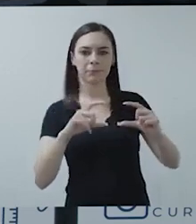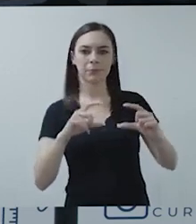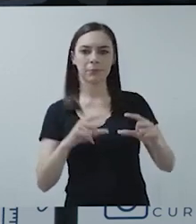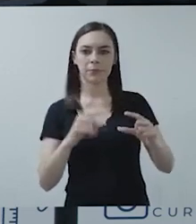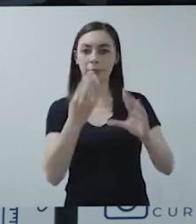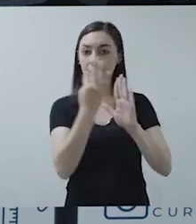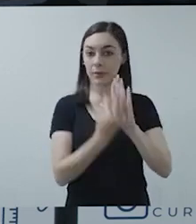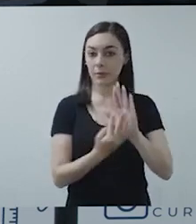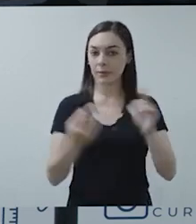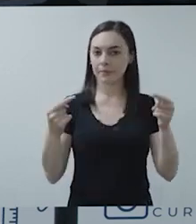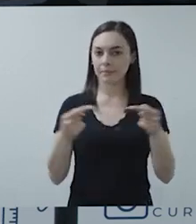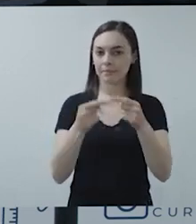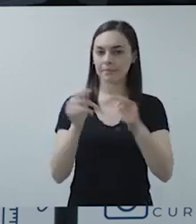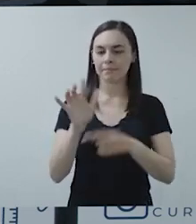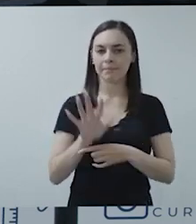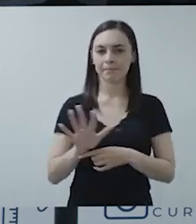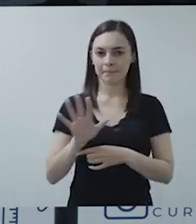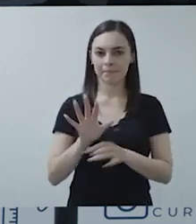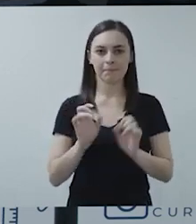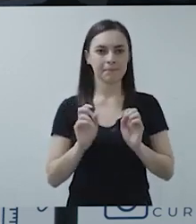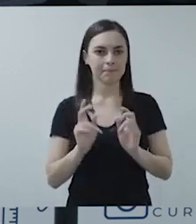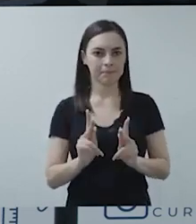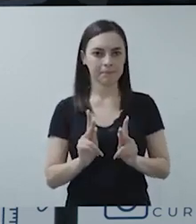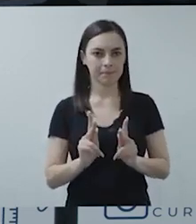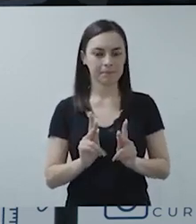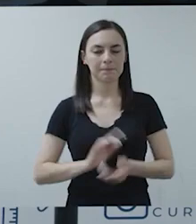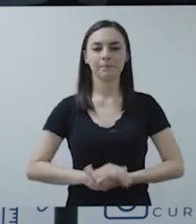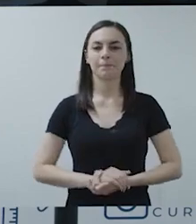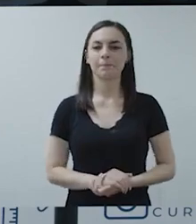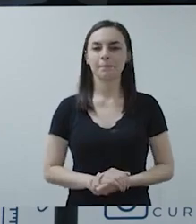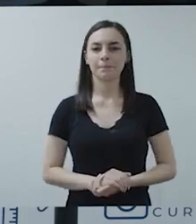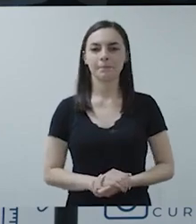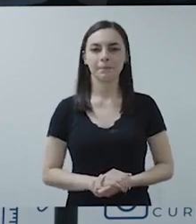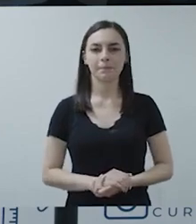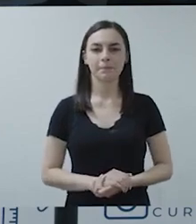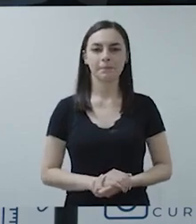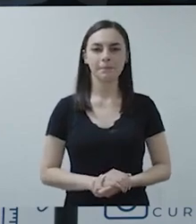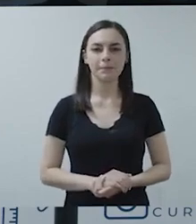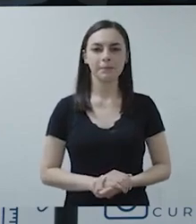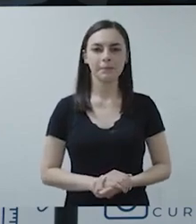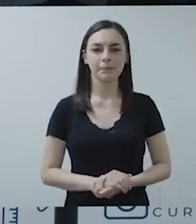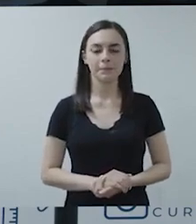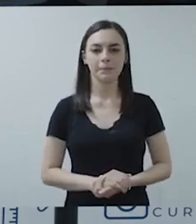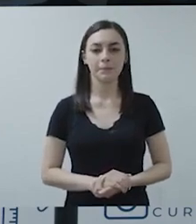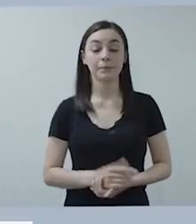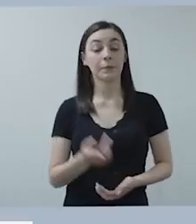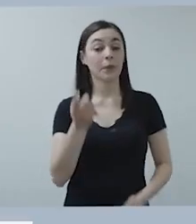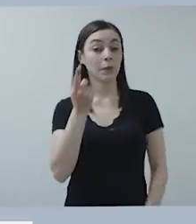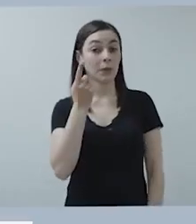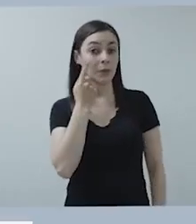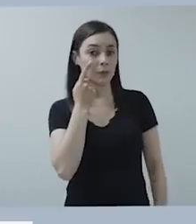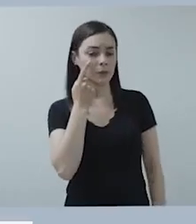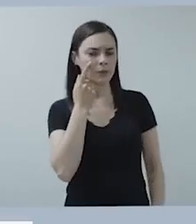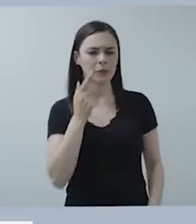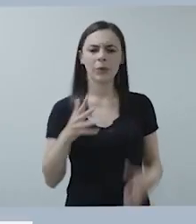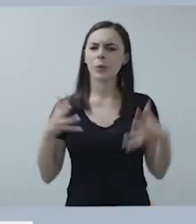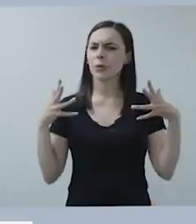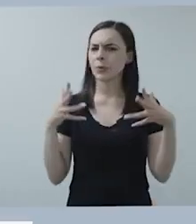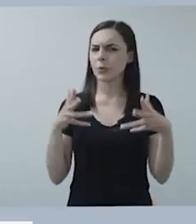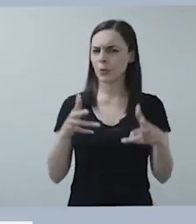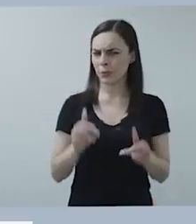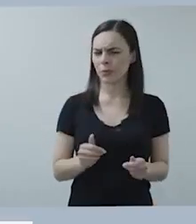fazem parte dessa reportagem, certo? Olhem lá, todo mundo